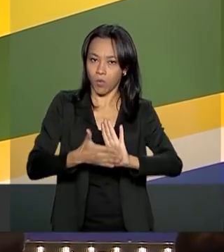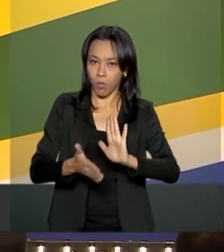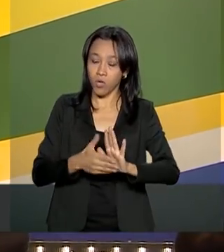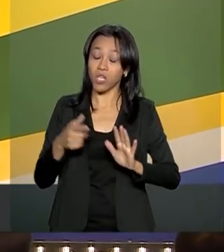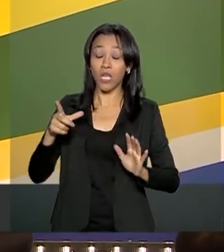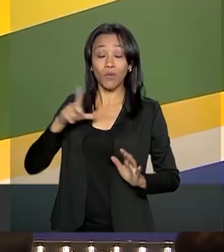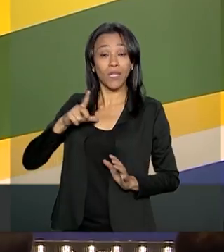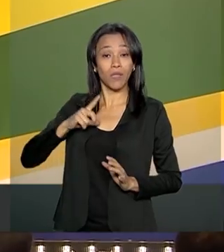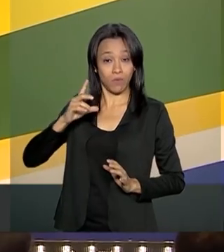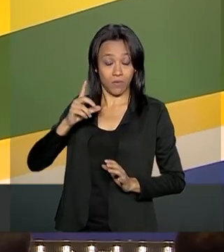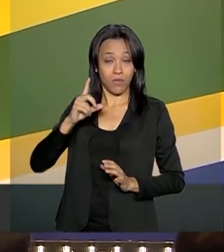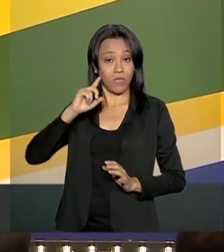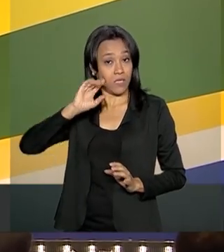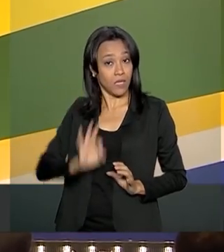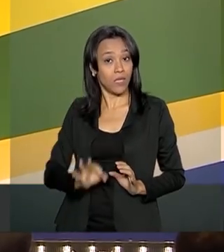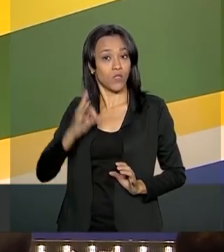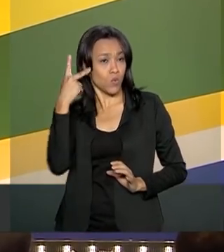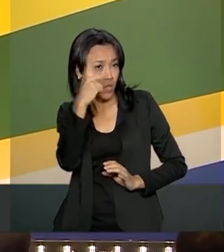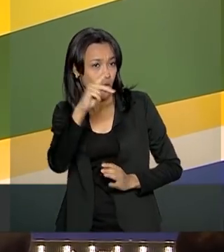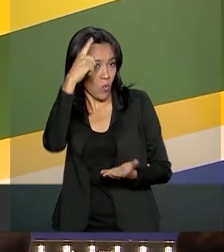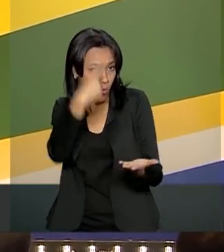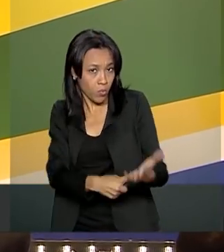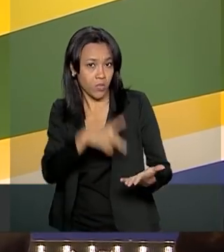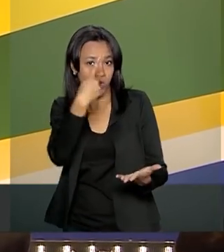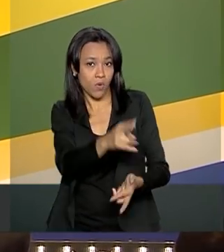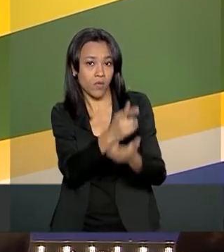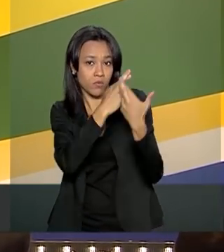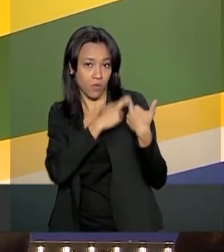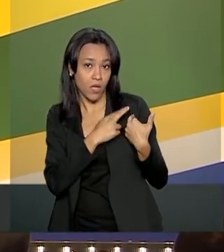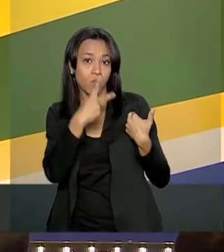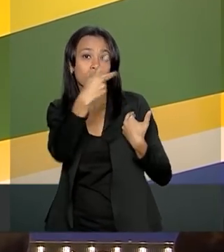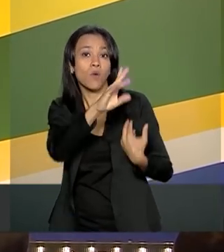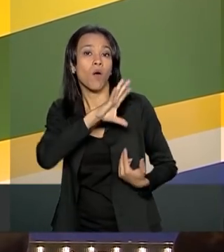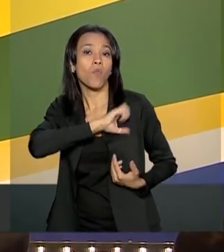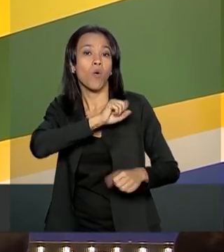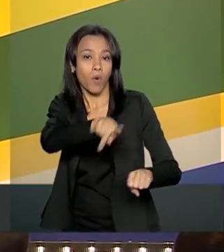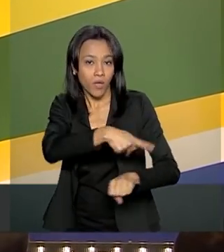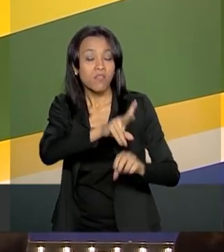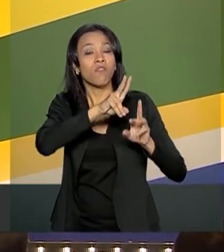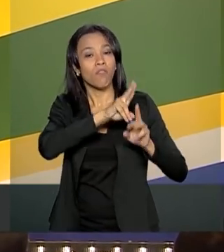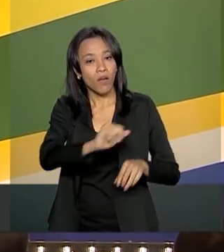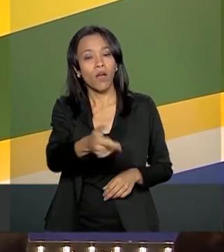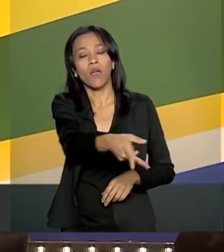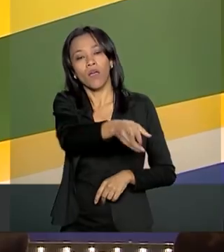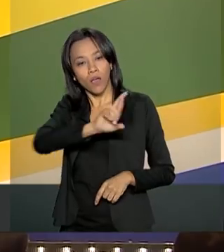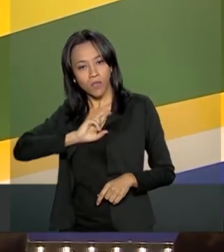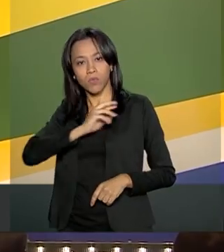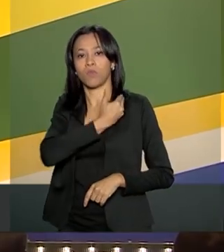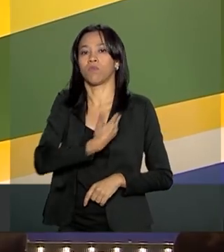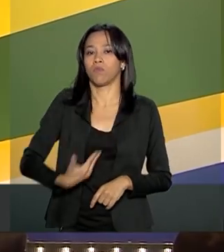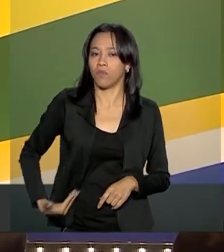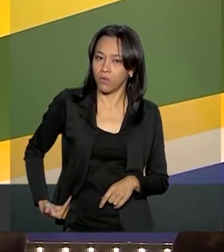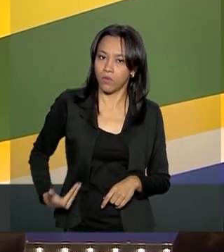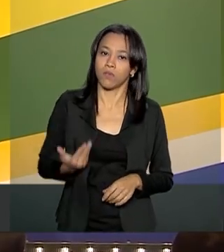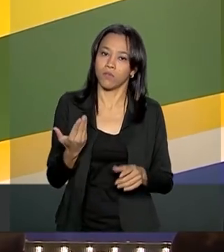sua responsabilidade, com o seu patriotismo, nos dará uma resposta a isso.